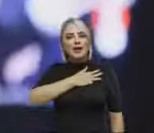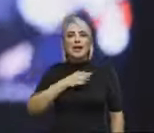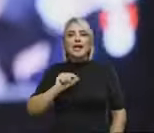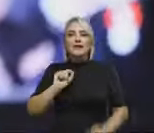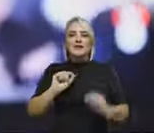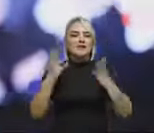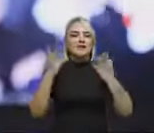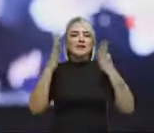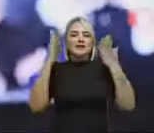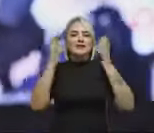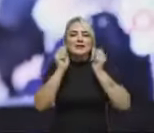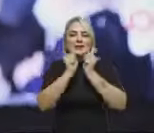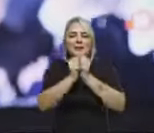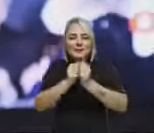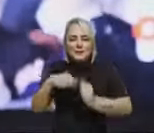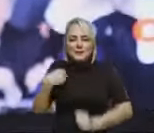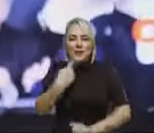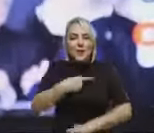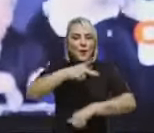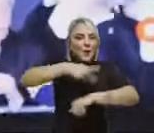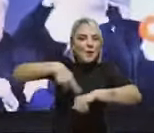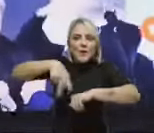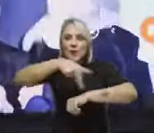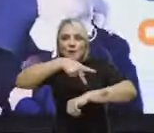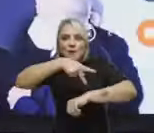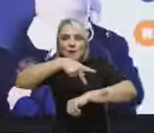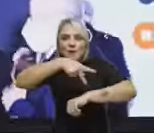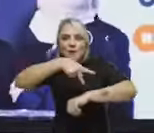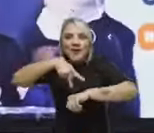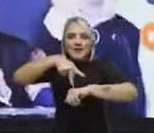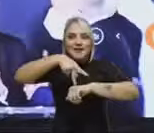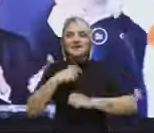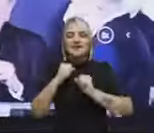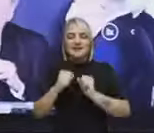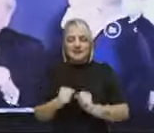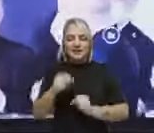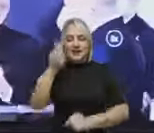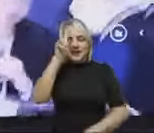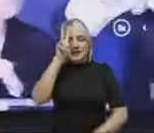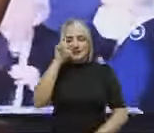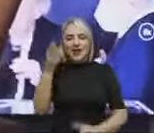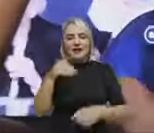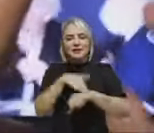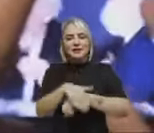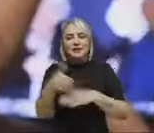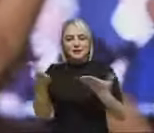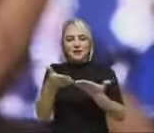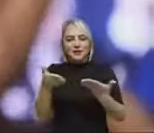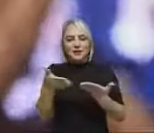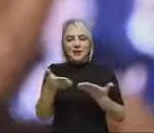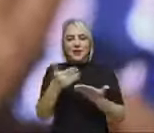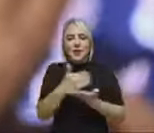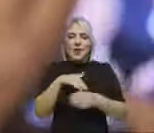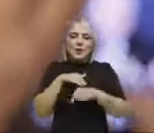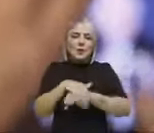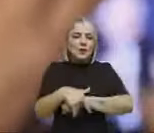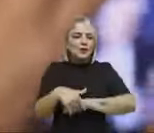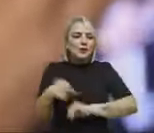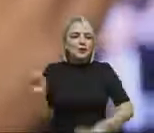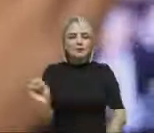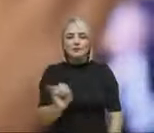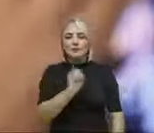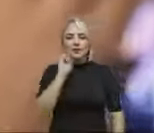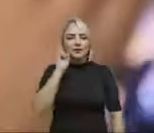conosco o país, nós poderemos recordar esta noite, porque foi uma noite marcante. Mas eu